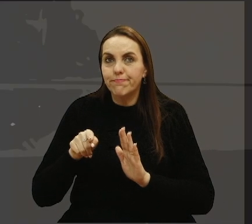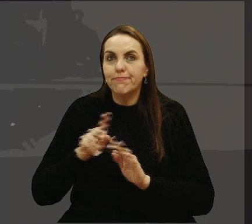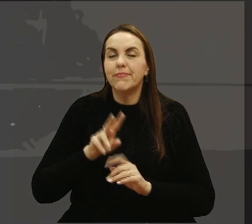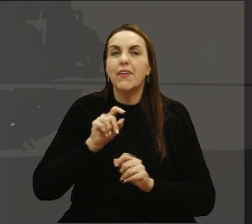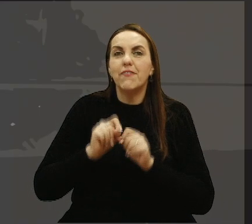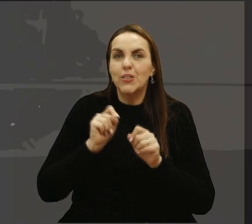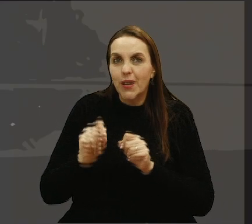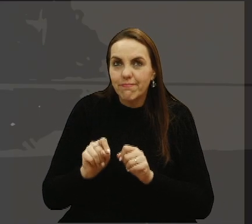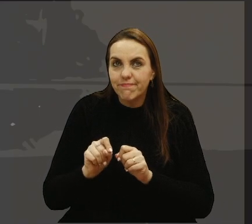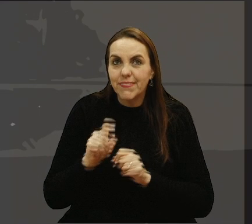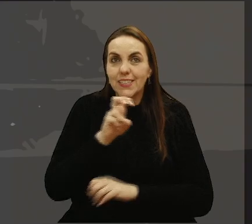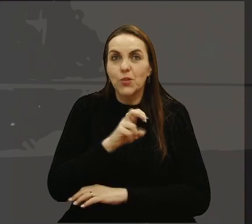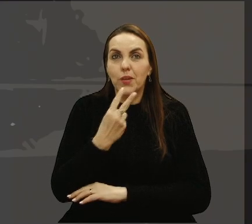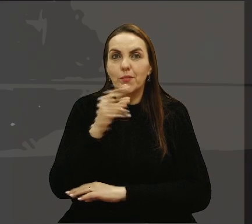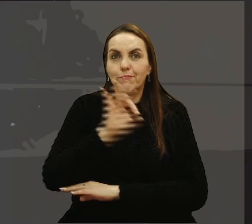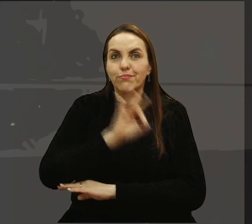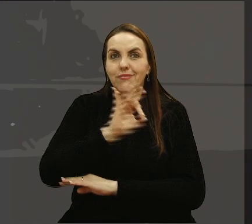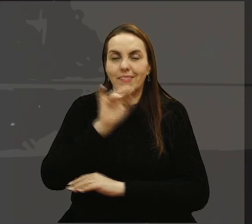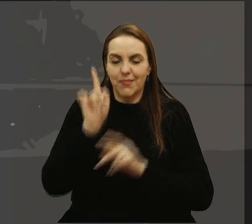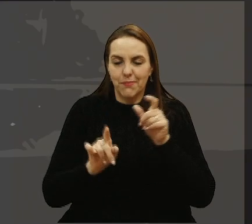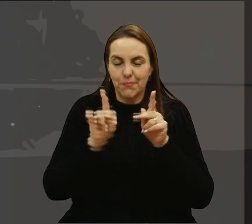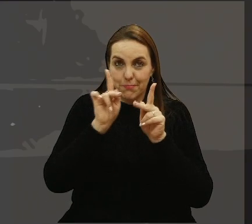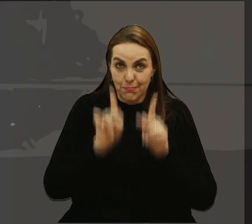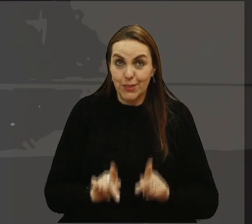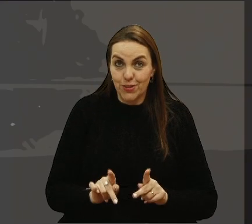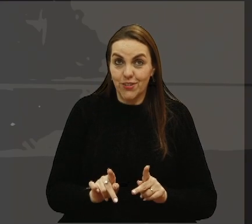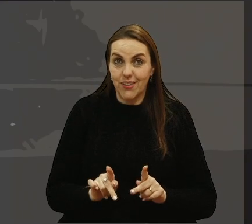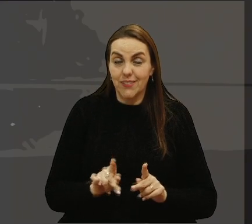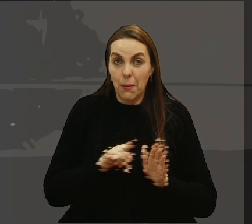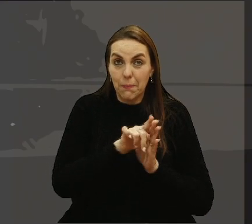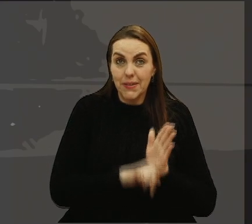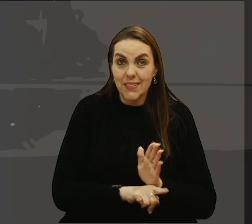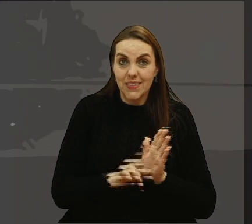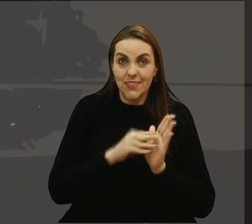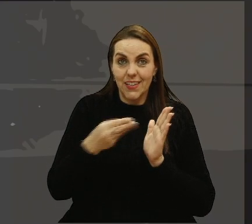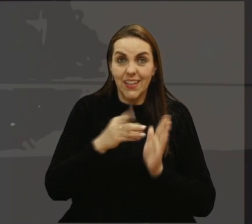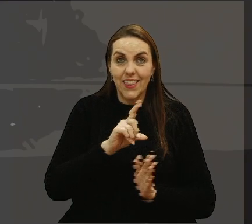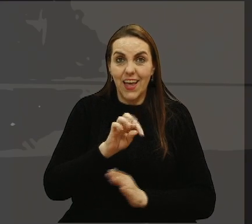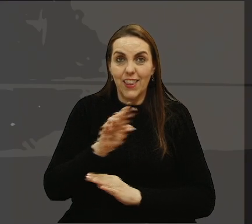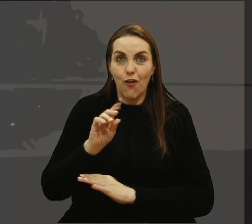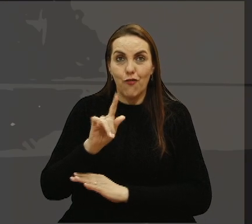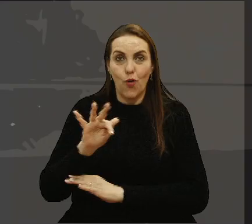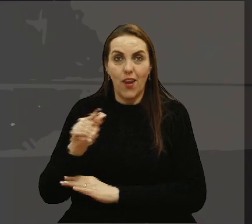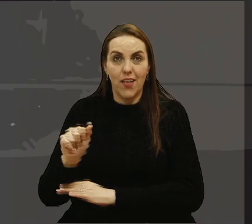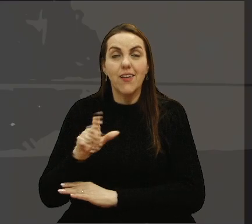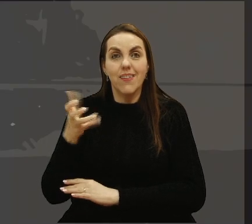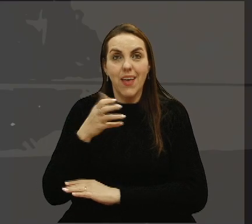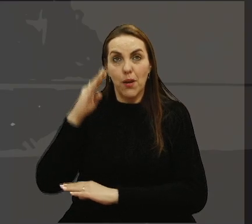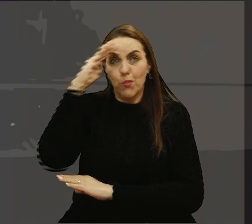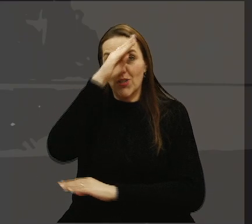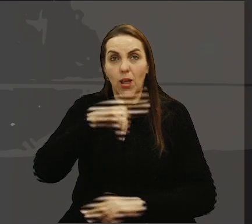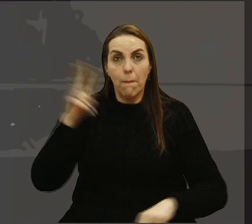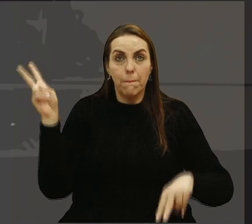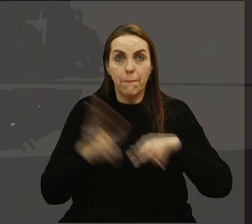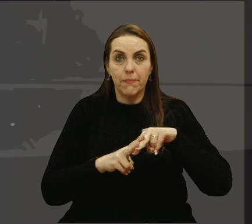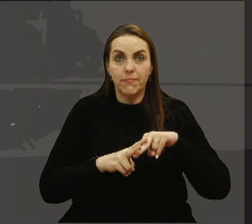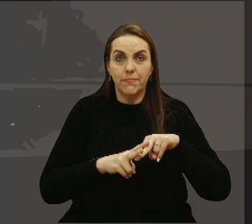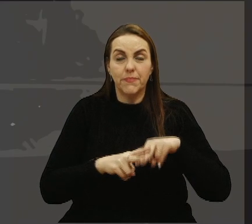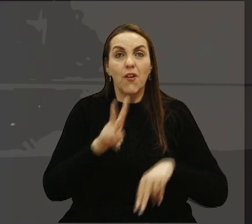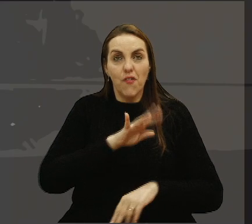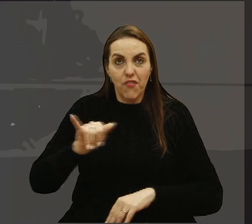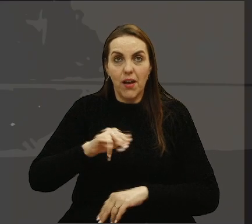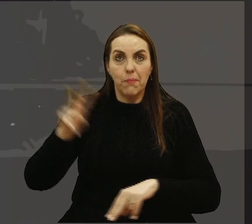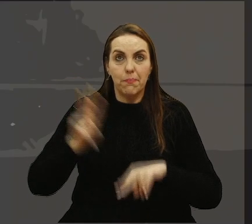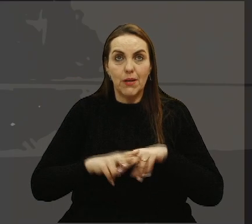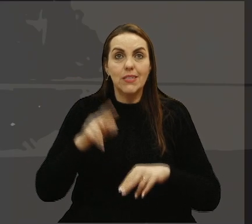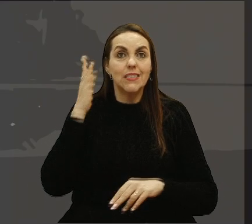isso, 52% das pessoas, através da pesquisa da Datafolha hoje, vereador Rafael Bueno, não querem anistia. Querem o Bolsonaro na cadeia. E vai ser preso. Sabe